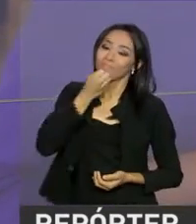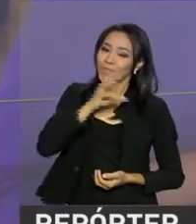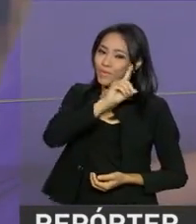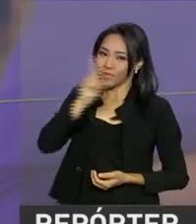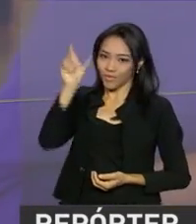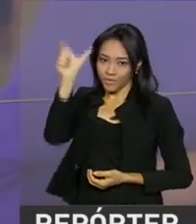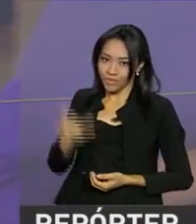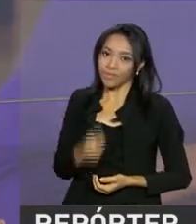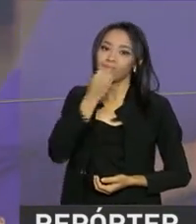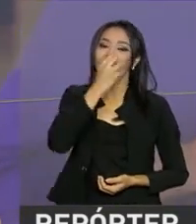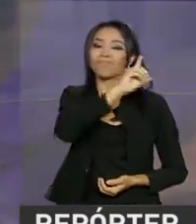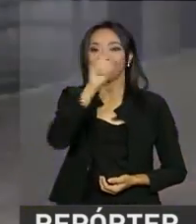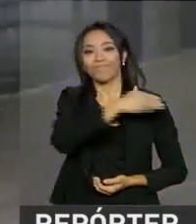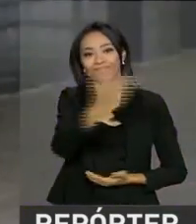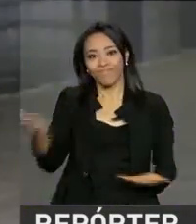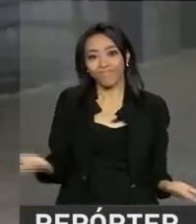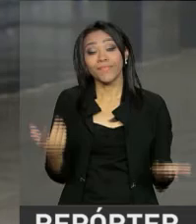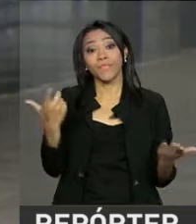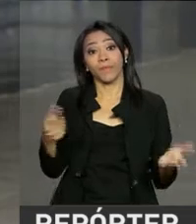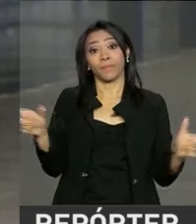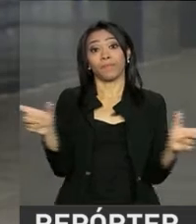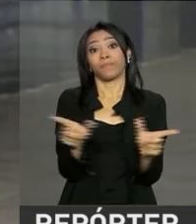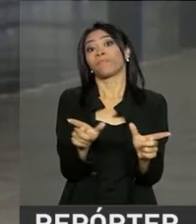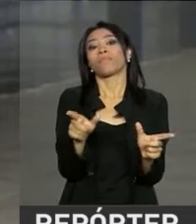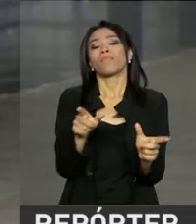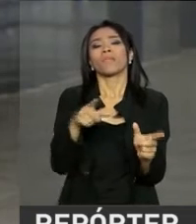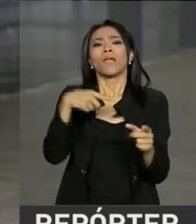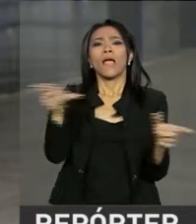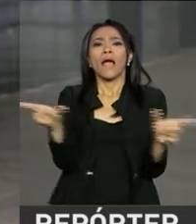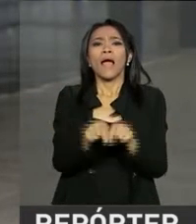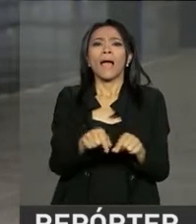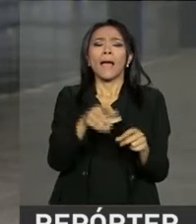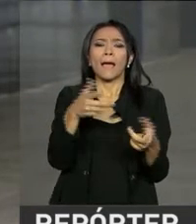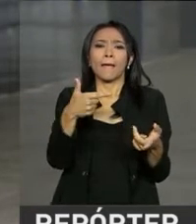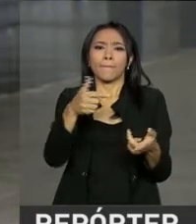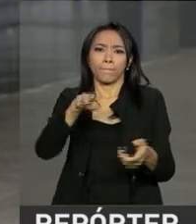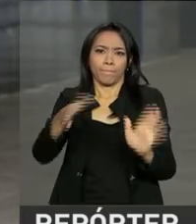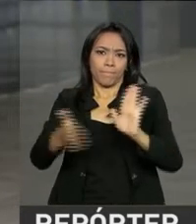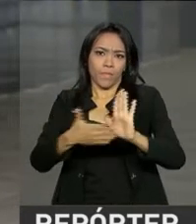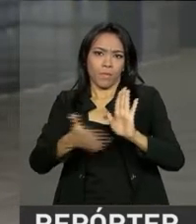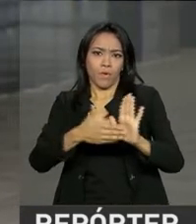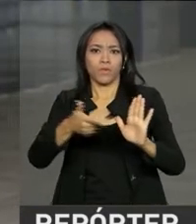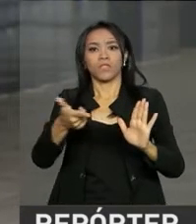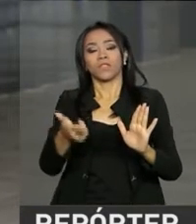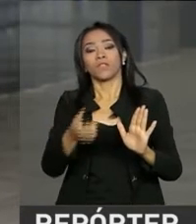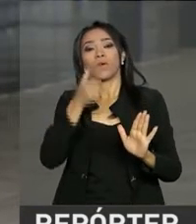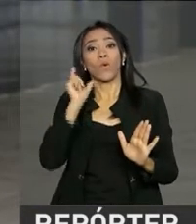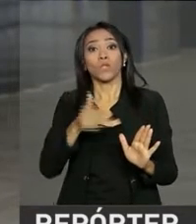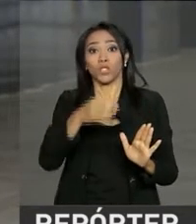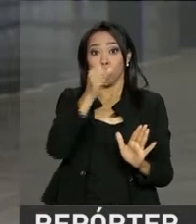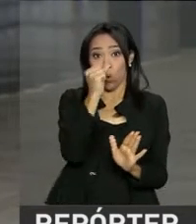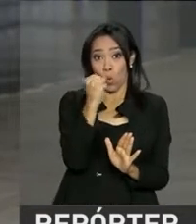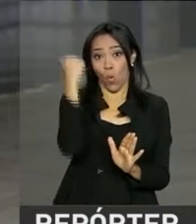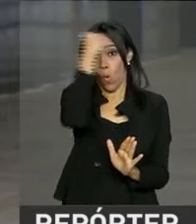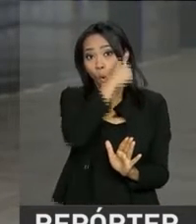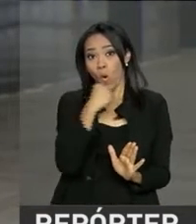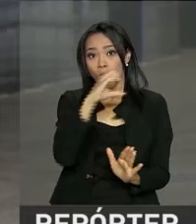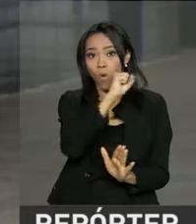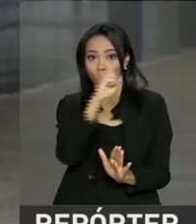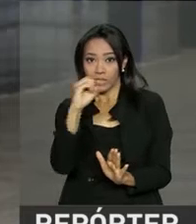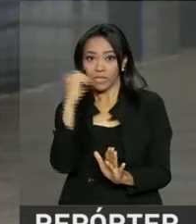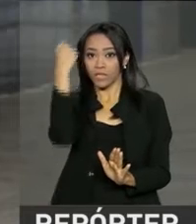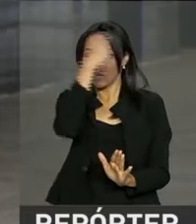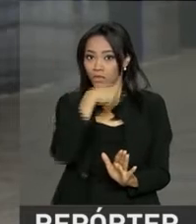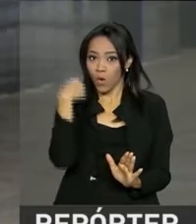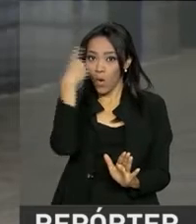bom dia a todos a medida provisória aprovada ontem aumenta a carga horária do ensino médio de 800 horas anuais como é